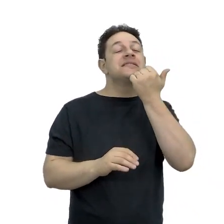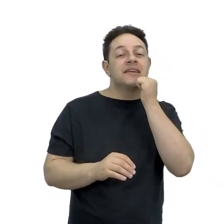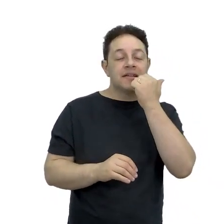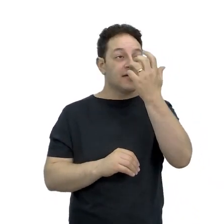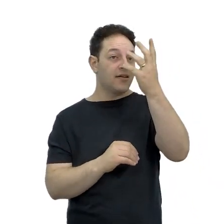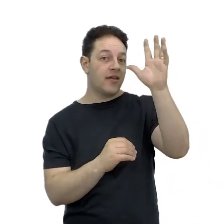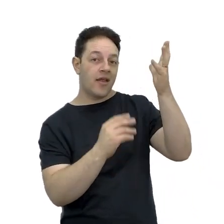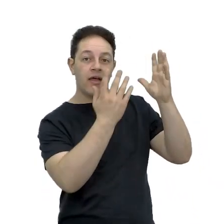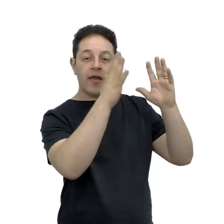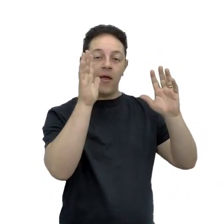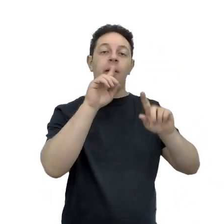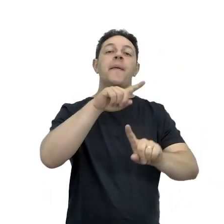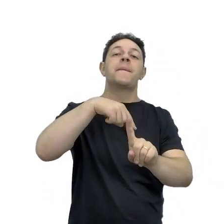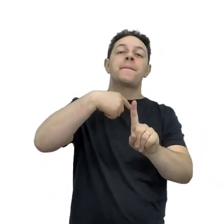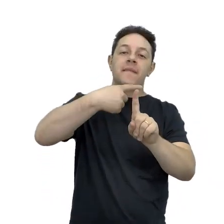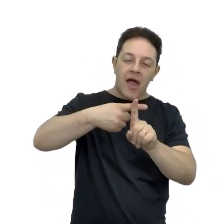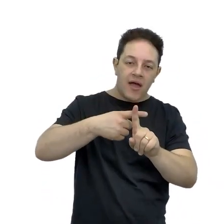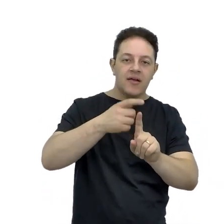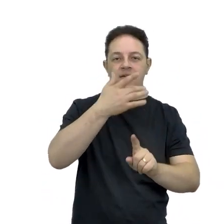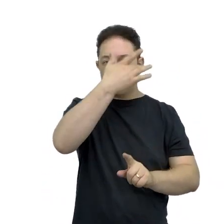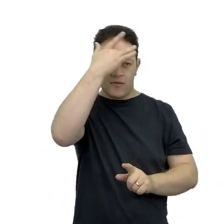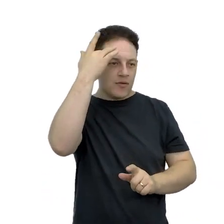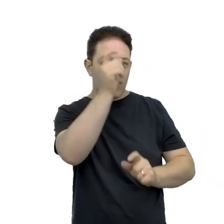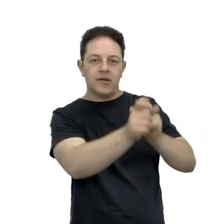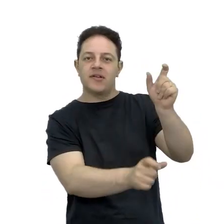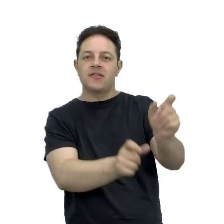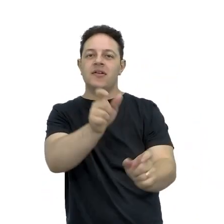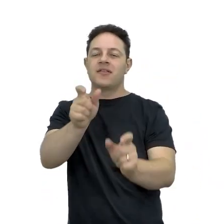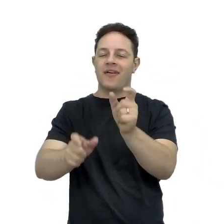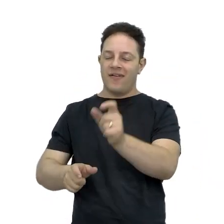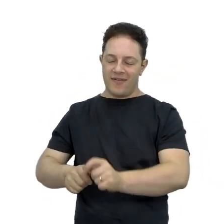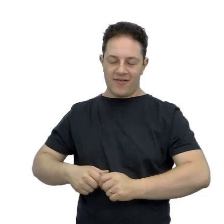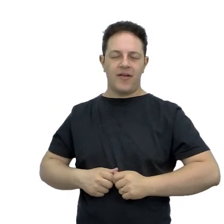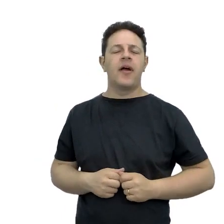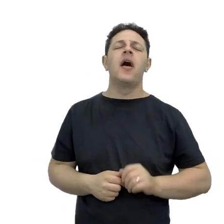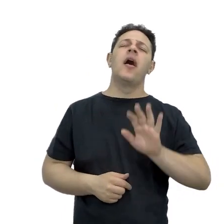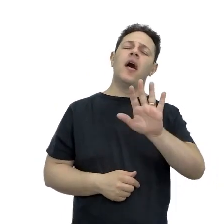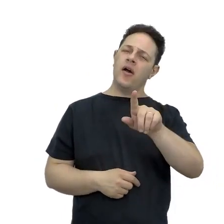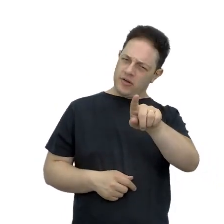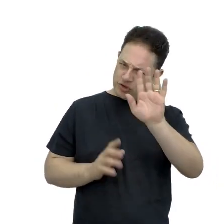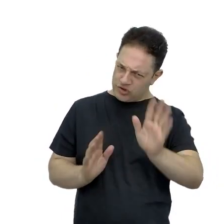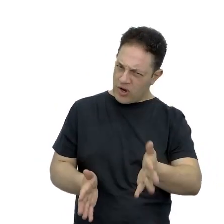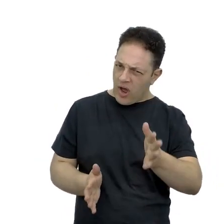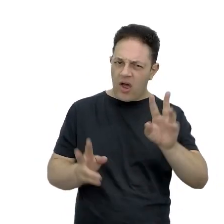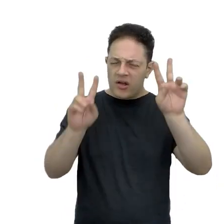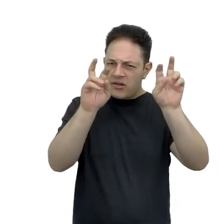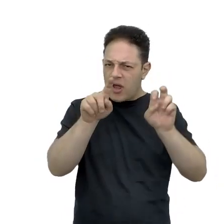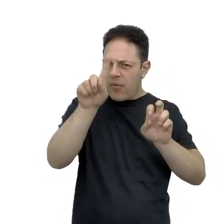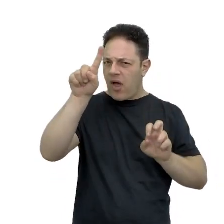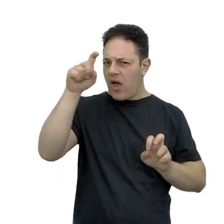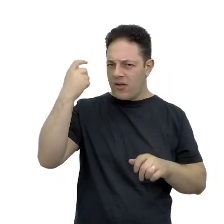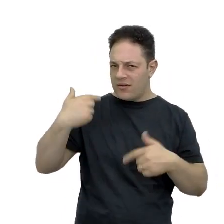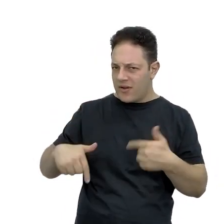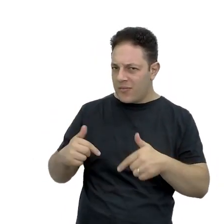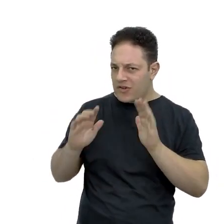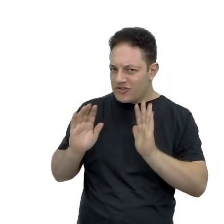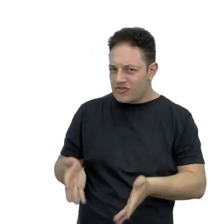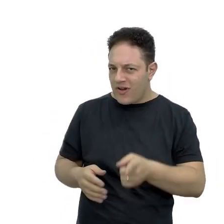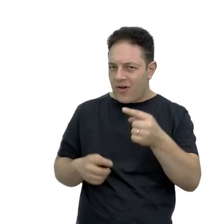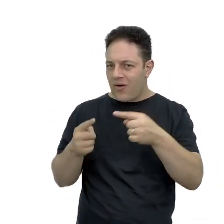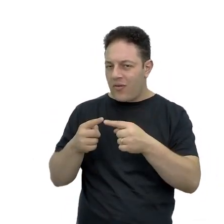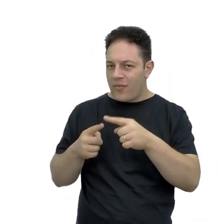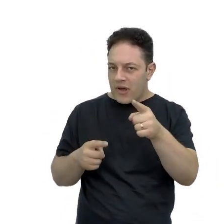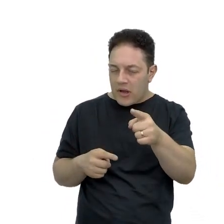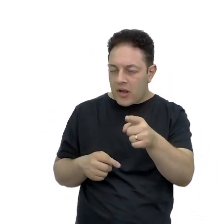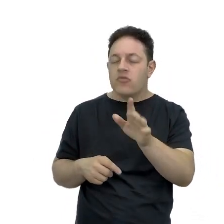e cidadania. E será que você já trabalhou essa temática? Será que você